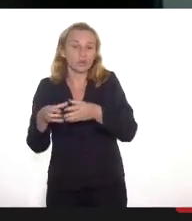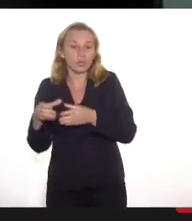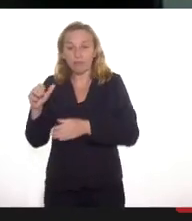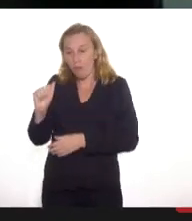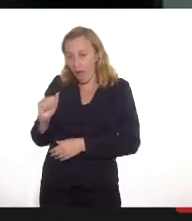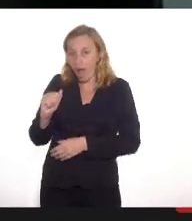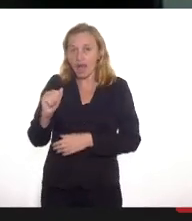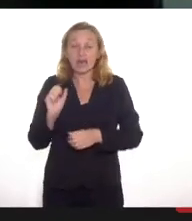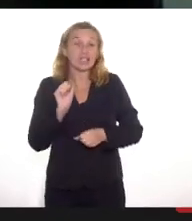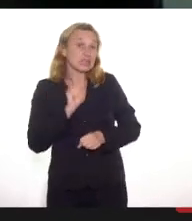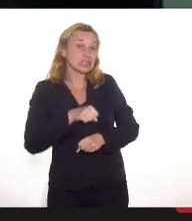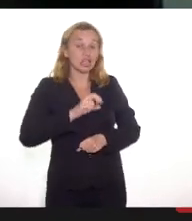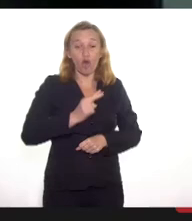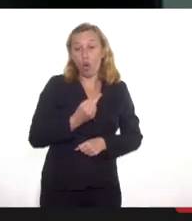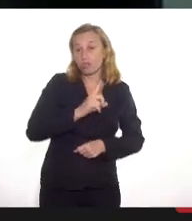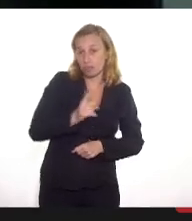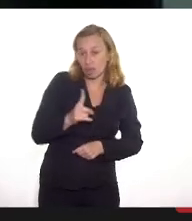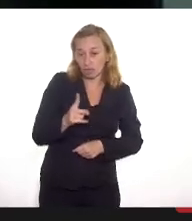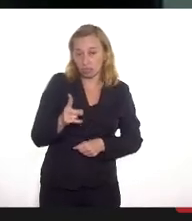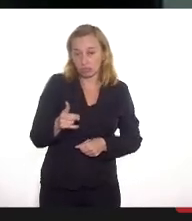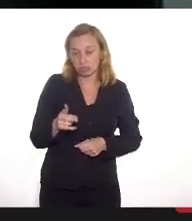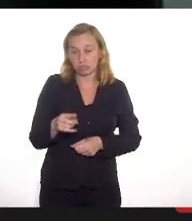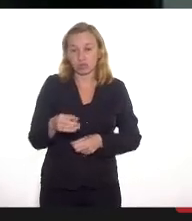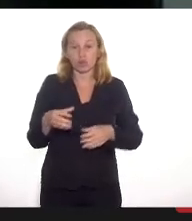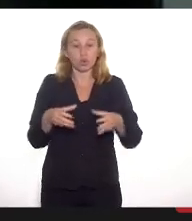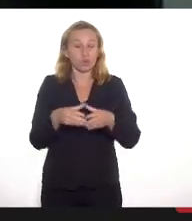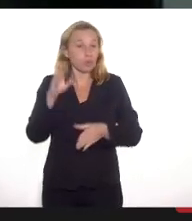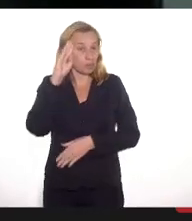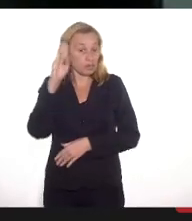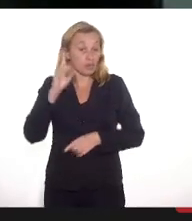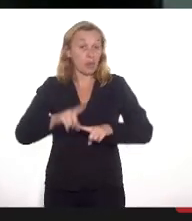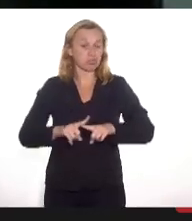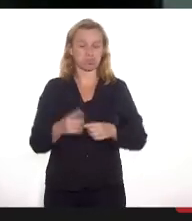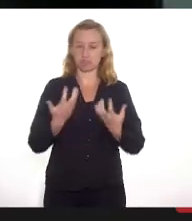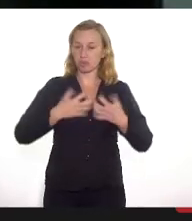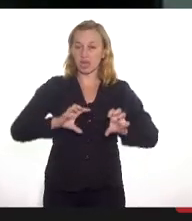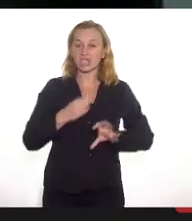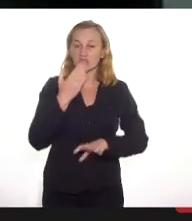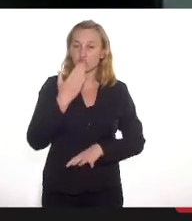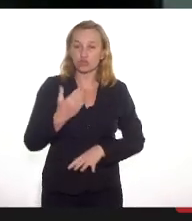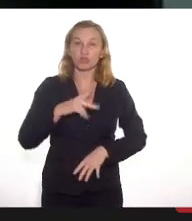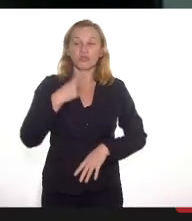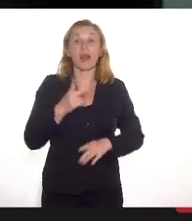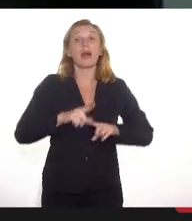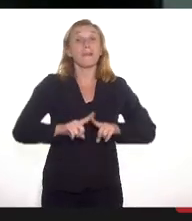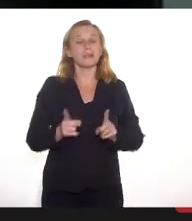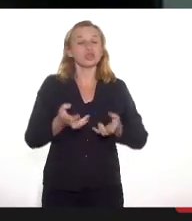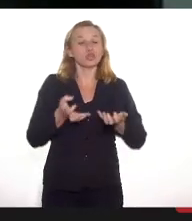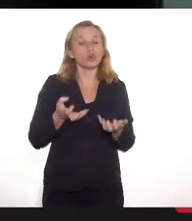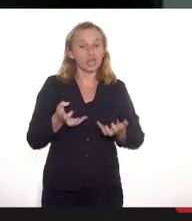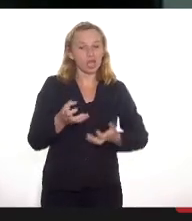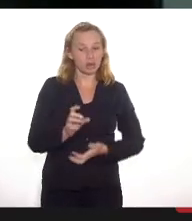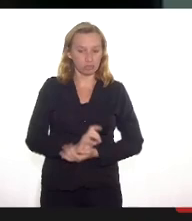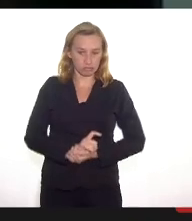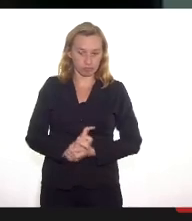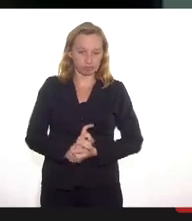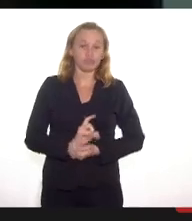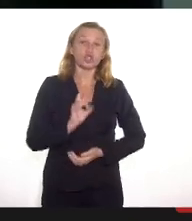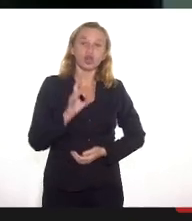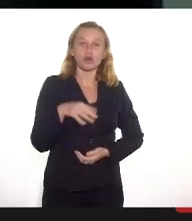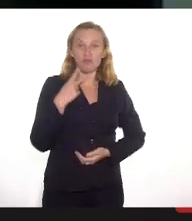o deve não deve estar na prioridade eu não quero nem fazer esse tipo de comentário o que eu quero apenas